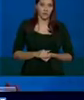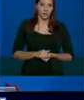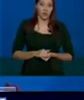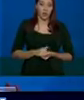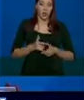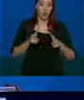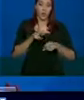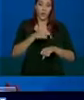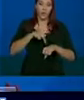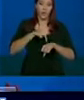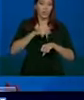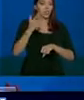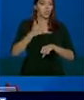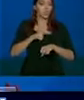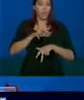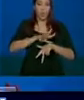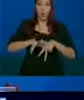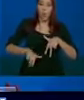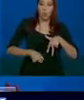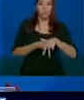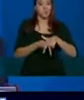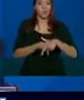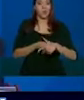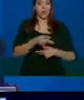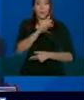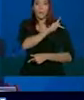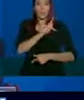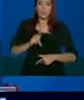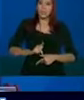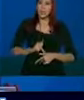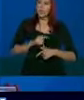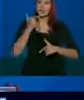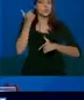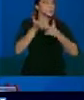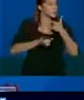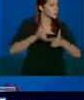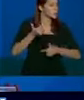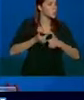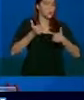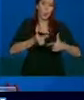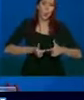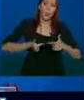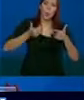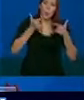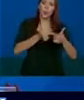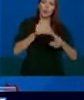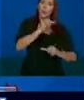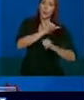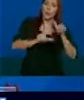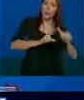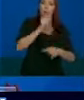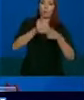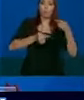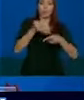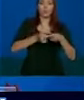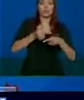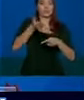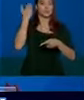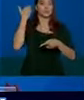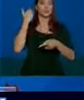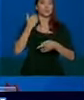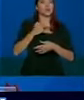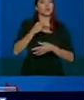Onde um país onde não há corrupção, onde o presidente luta desesperadamente para mudar a forma como a política era feita,